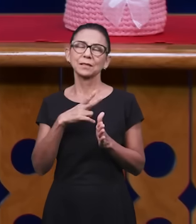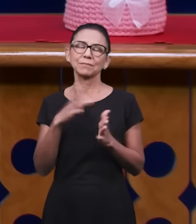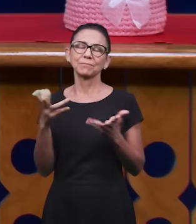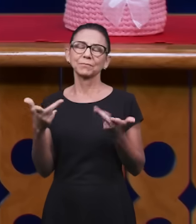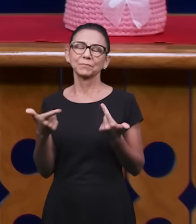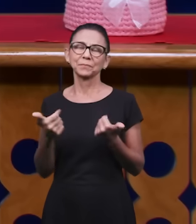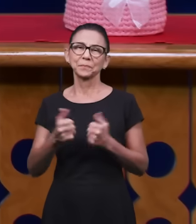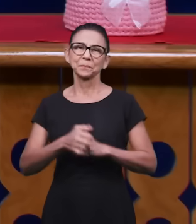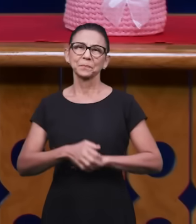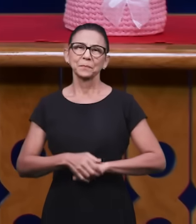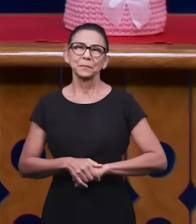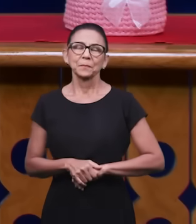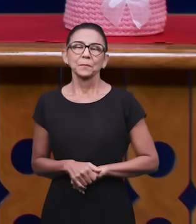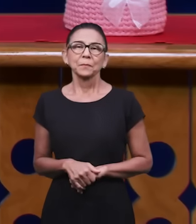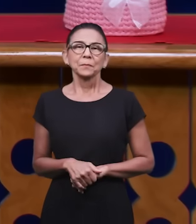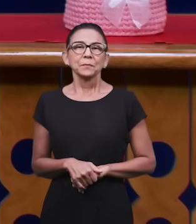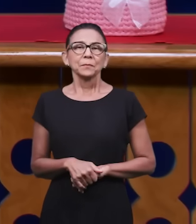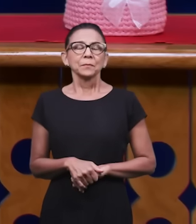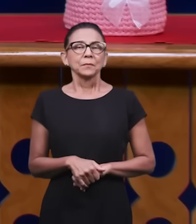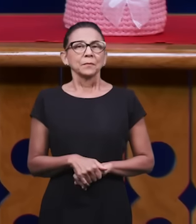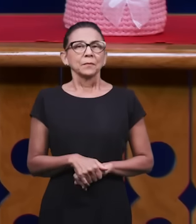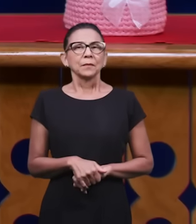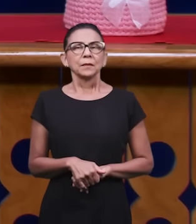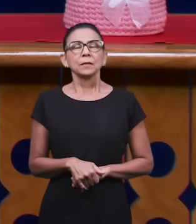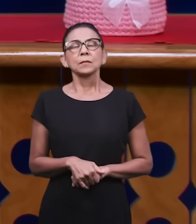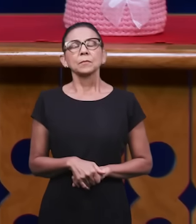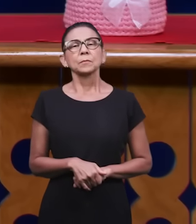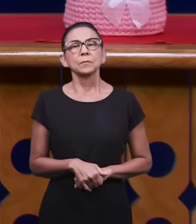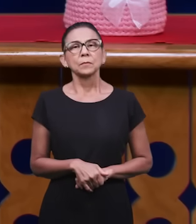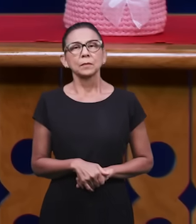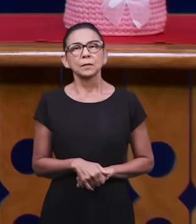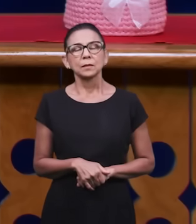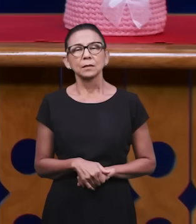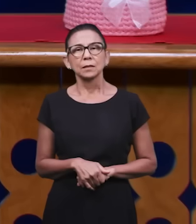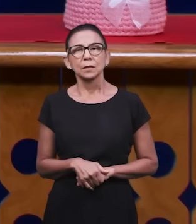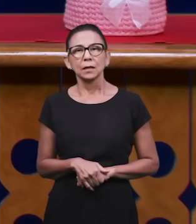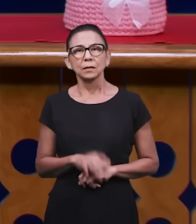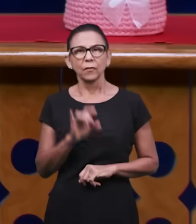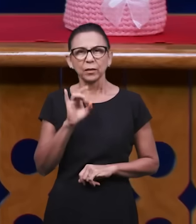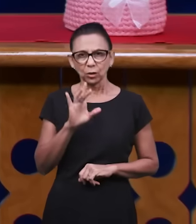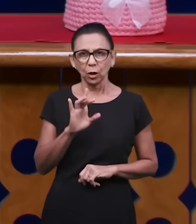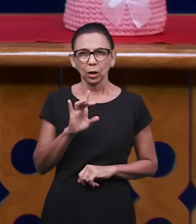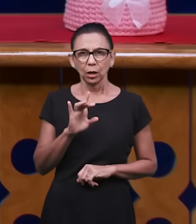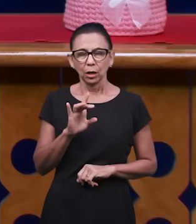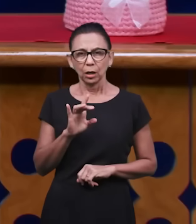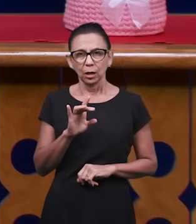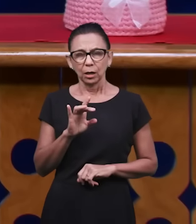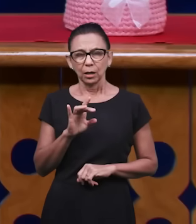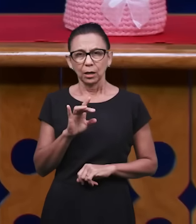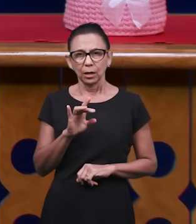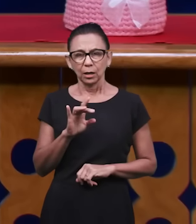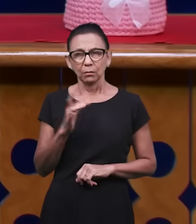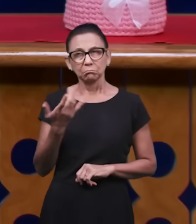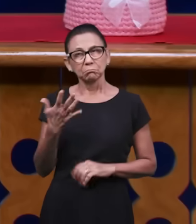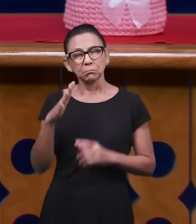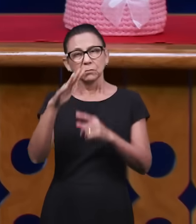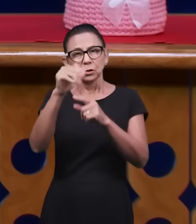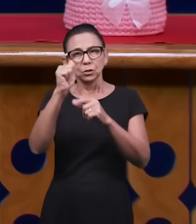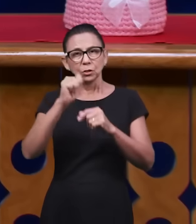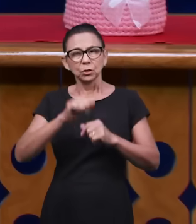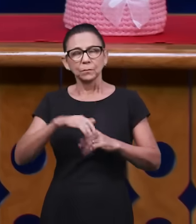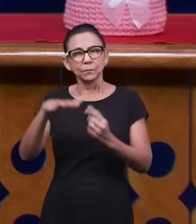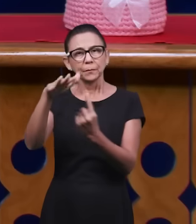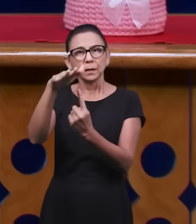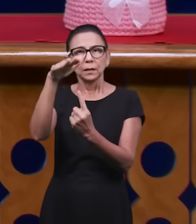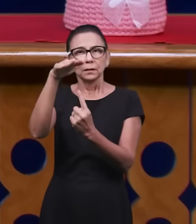extraordinária. Mas a salvação não é só isso. Entender a salvação como somente o vinde e receber a